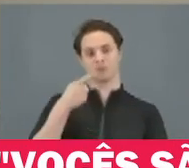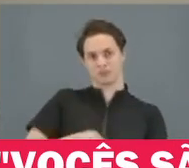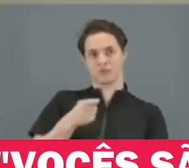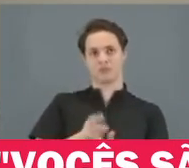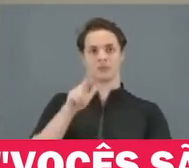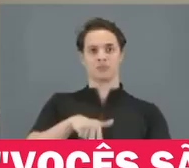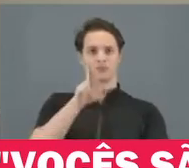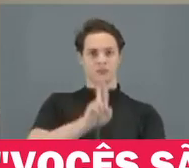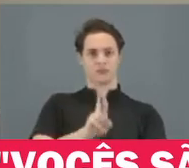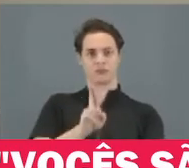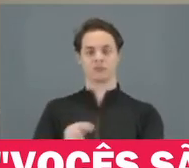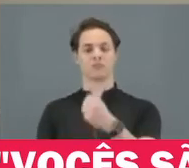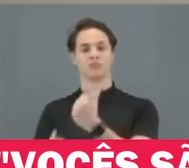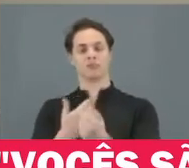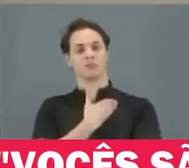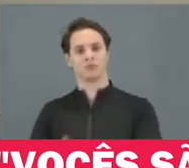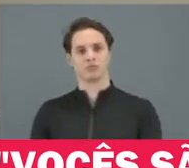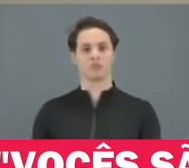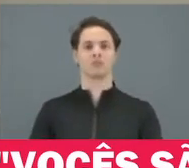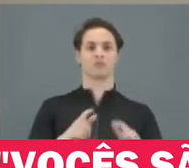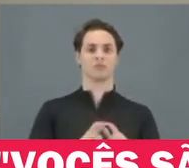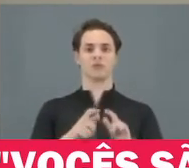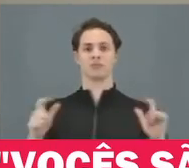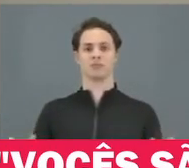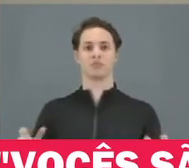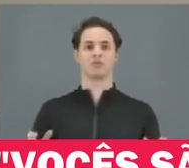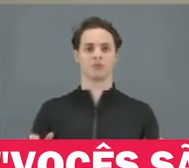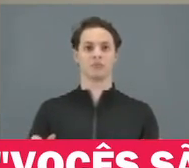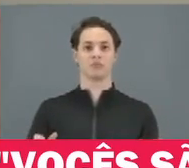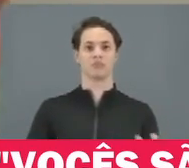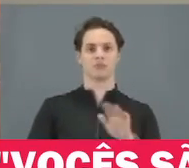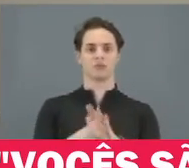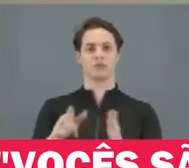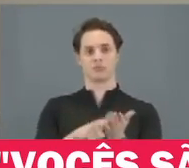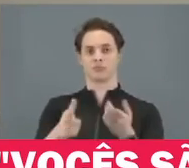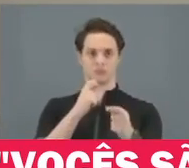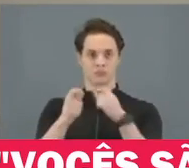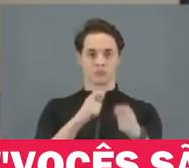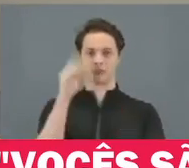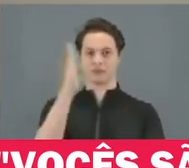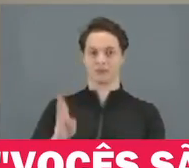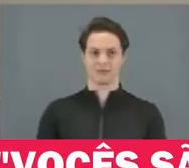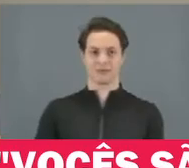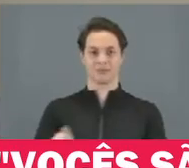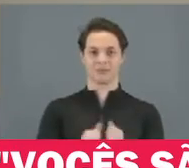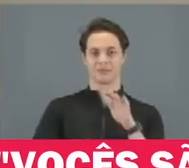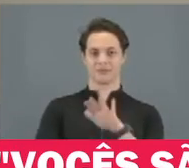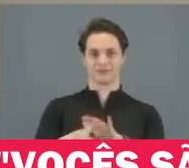eu estou representando aqui a posição majoritaríssima dos jornalistas brasileiros. Porque é o